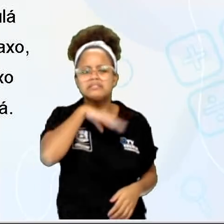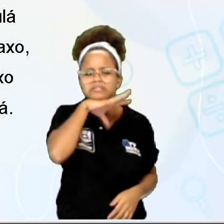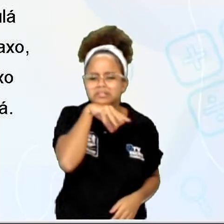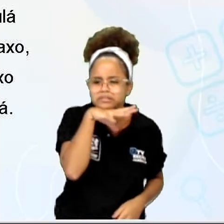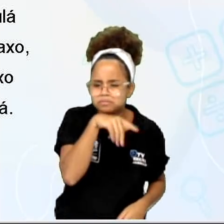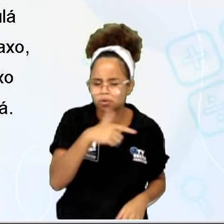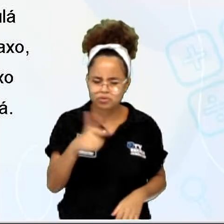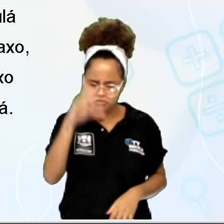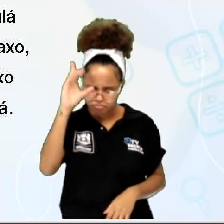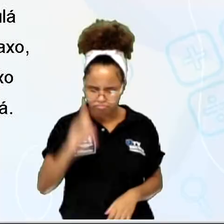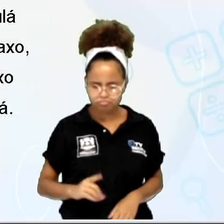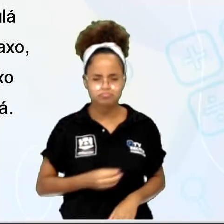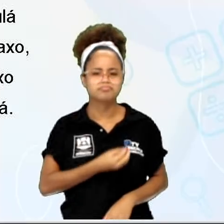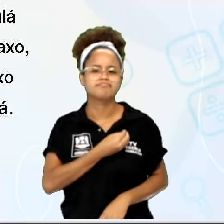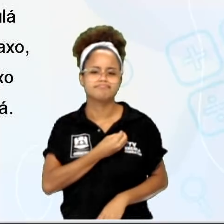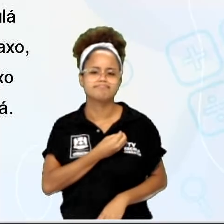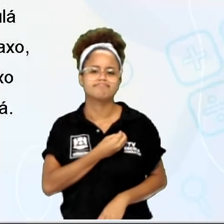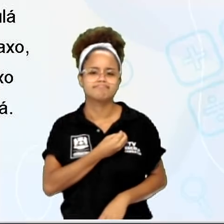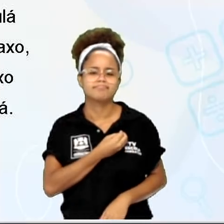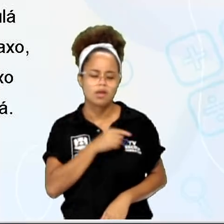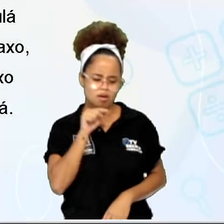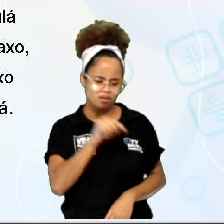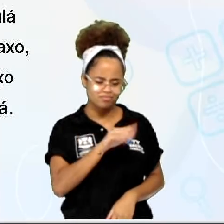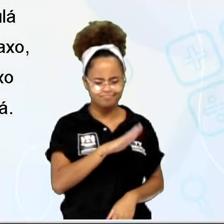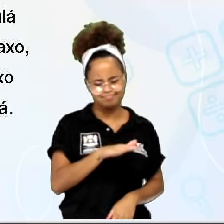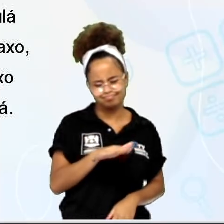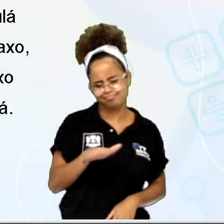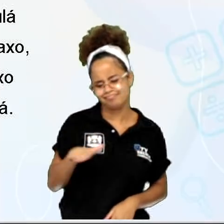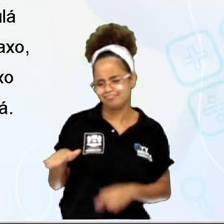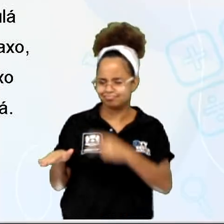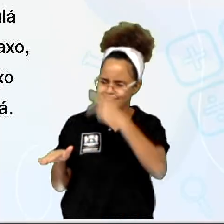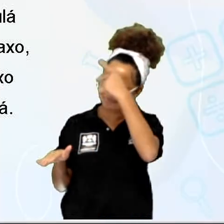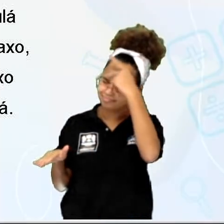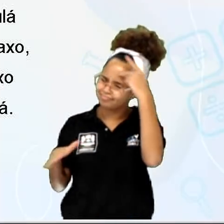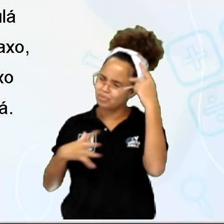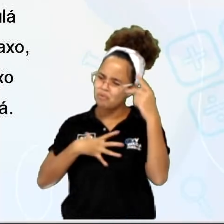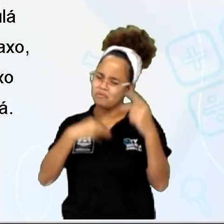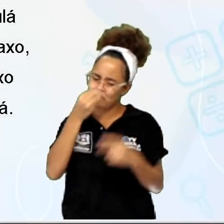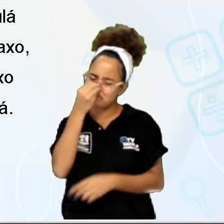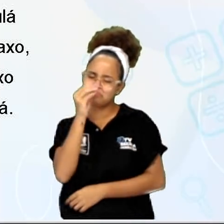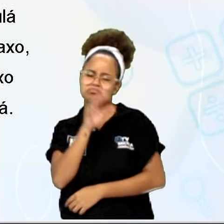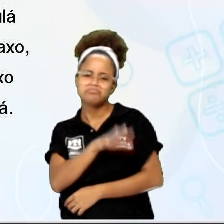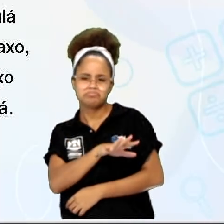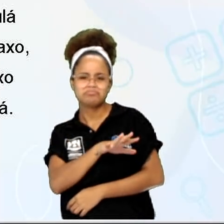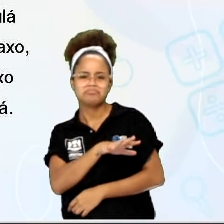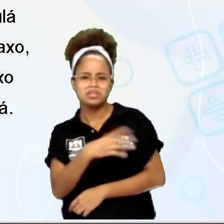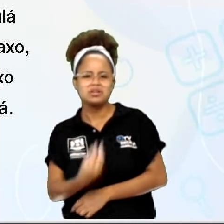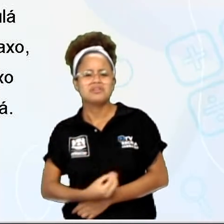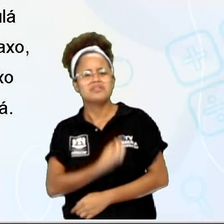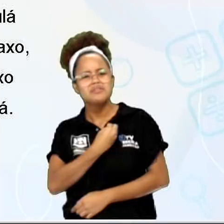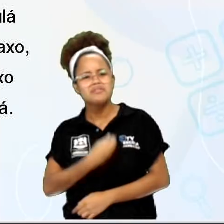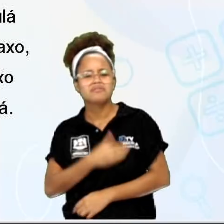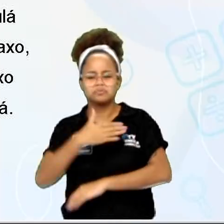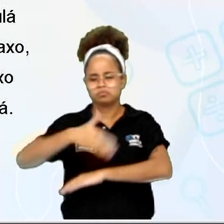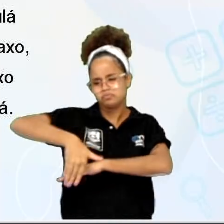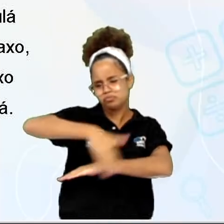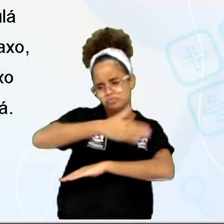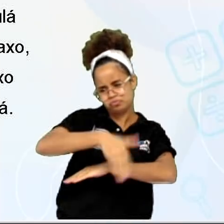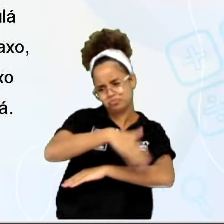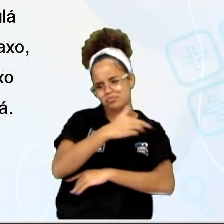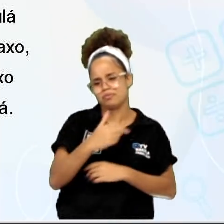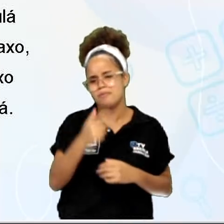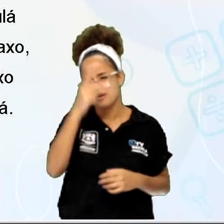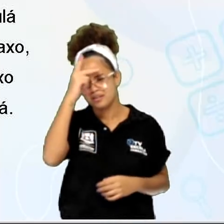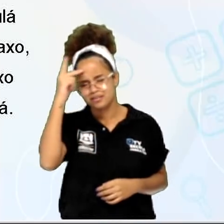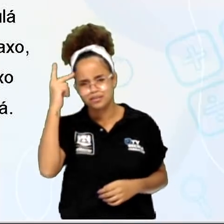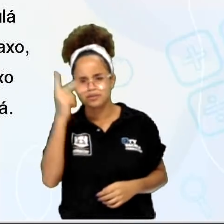de viver. Estas pequenas pessoas, estes fios do abandono, que vive vagando à toa como objeto